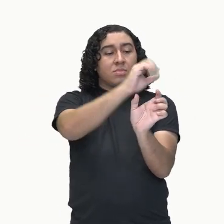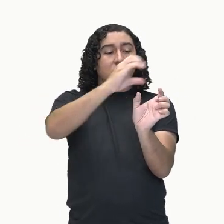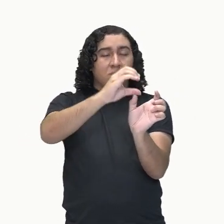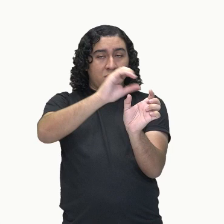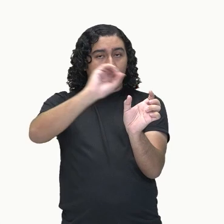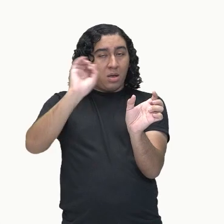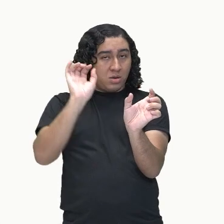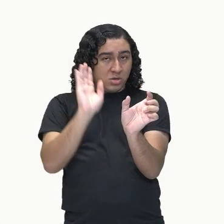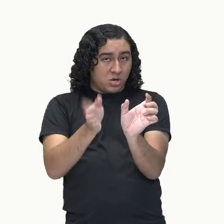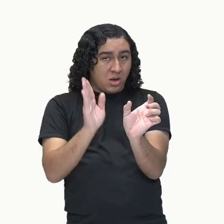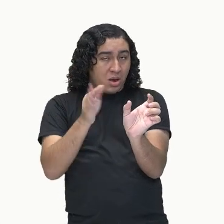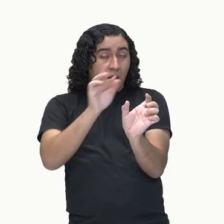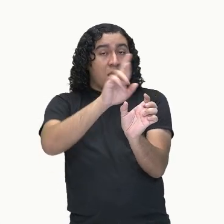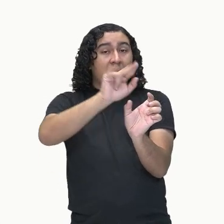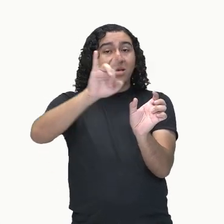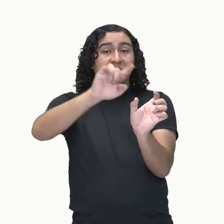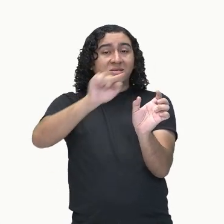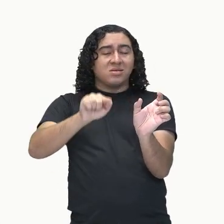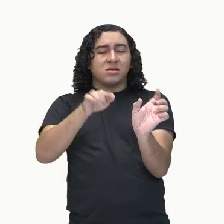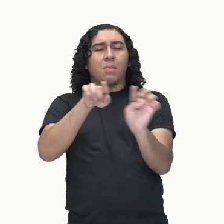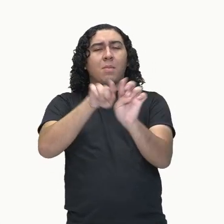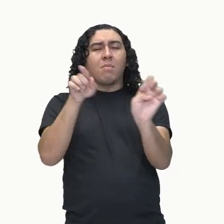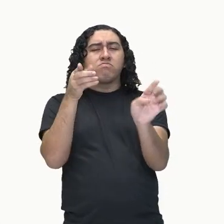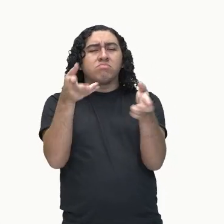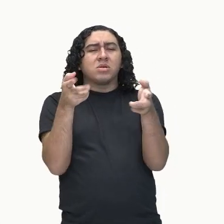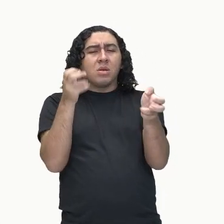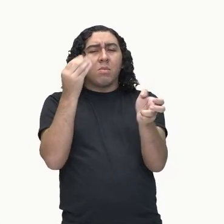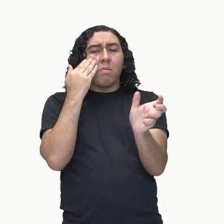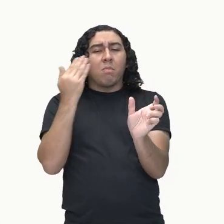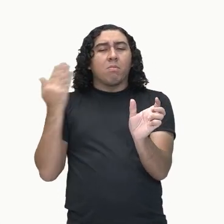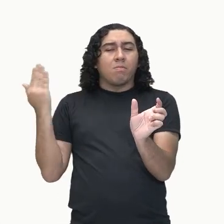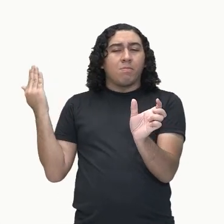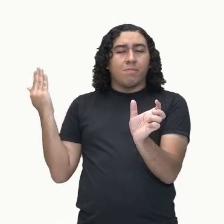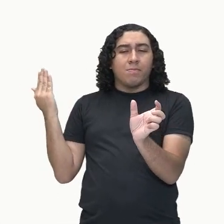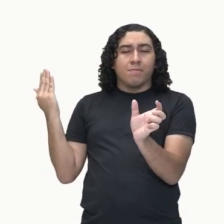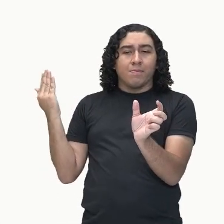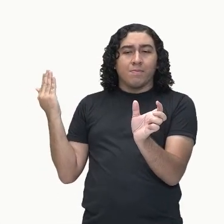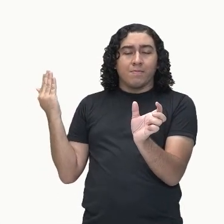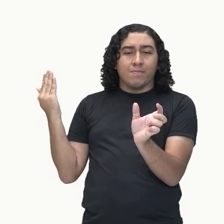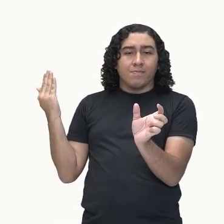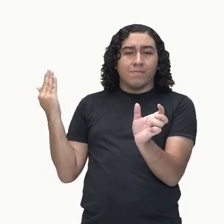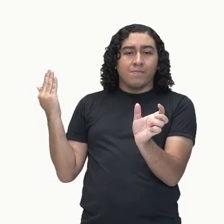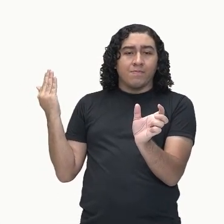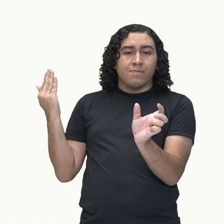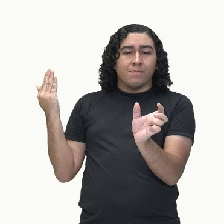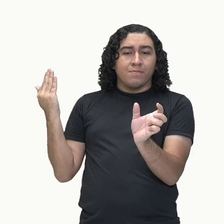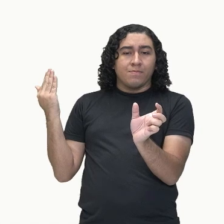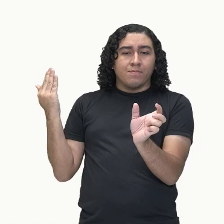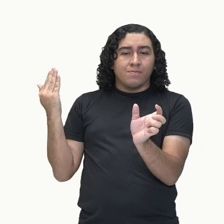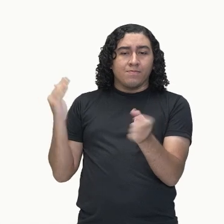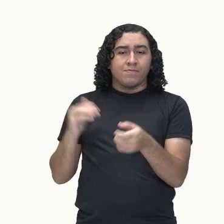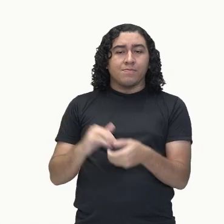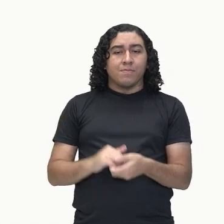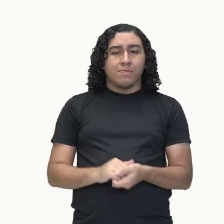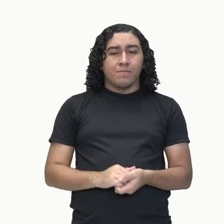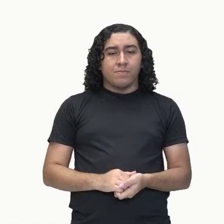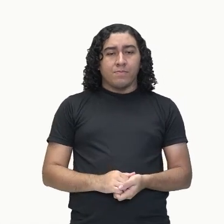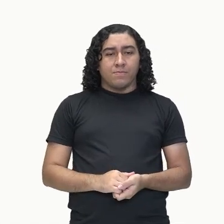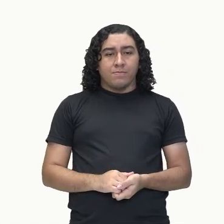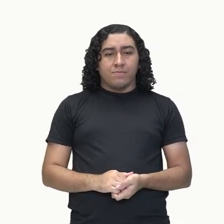observe para a primeira pessoa ou a última o que você quiser vamos pegar aqui no nosos nosotros